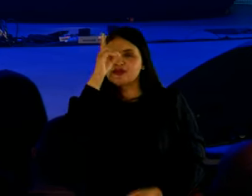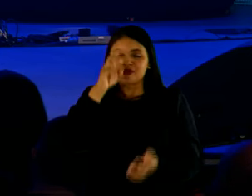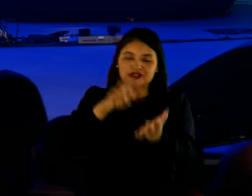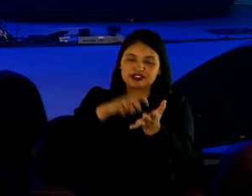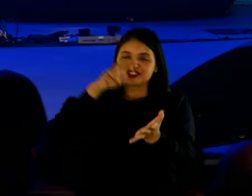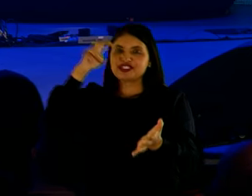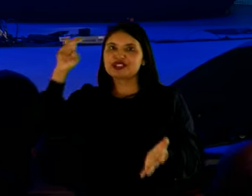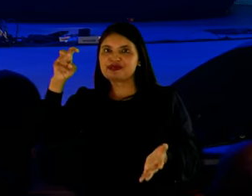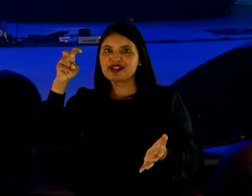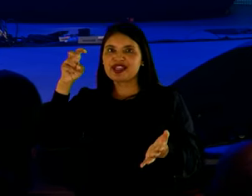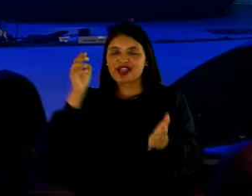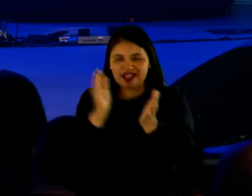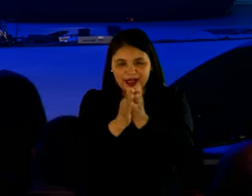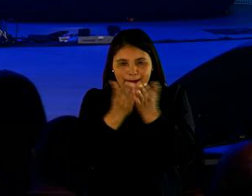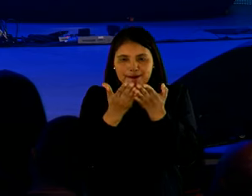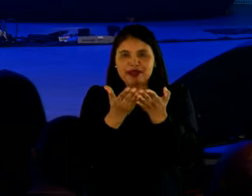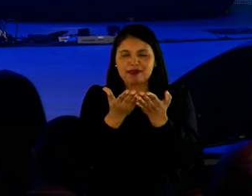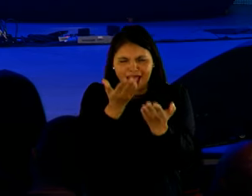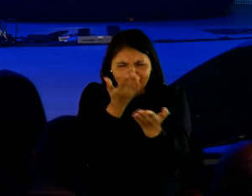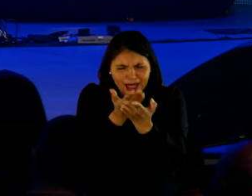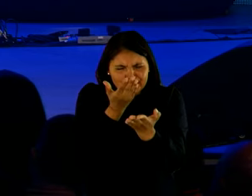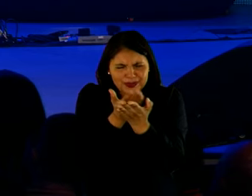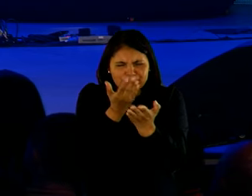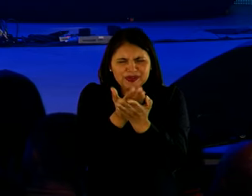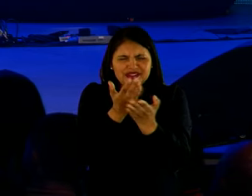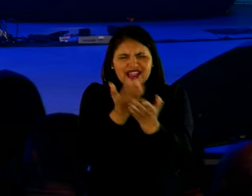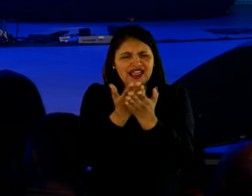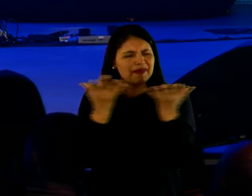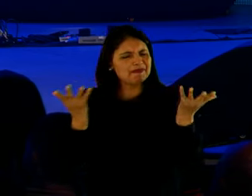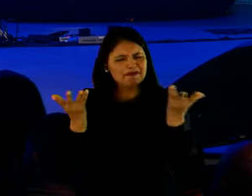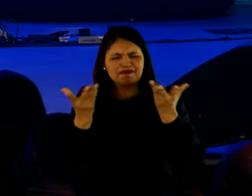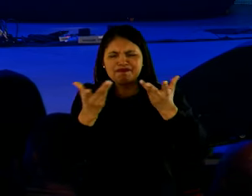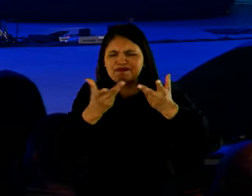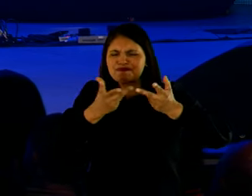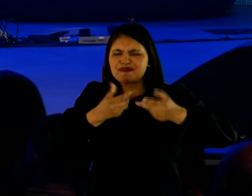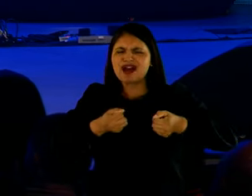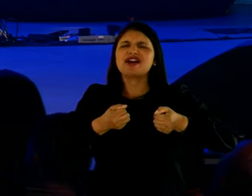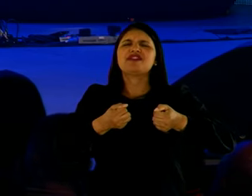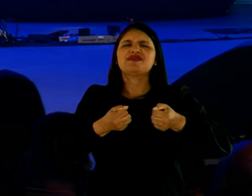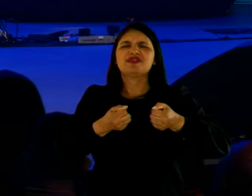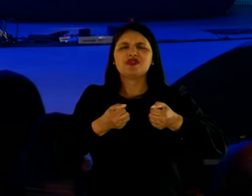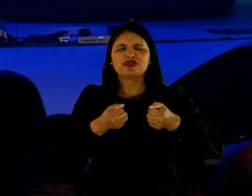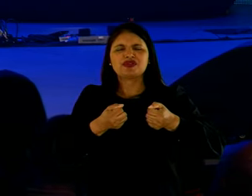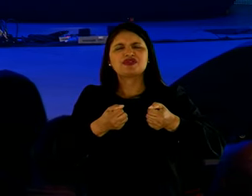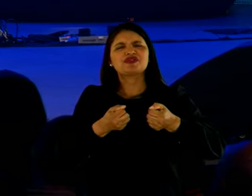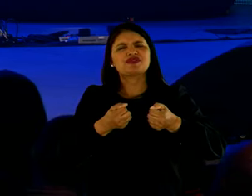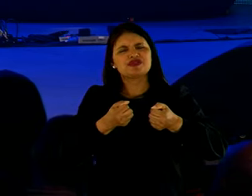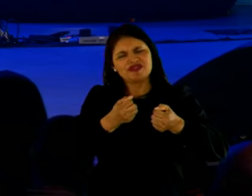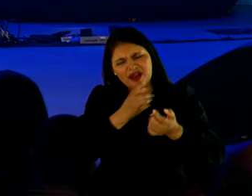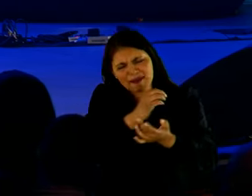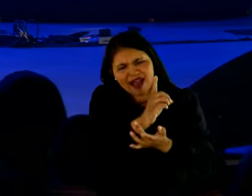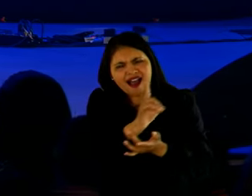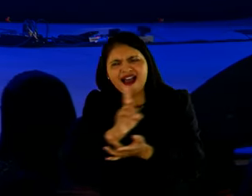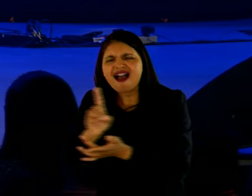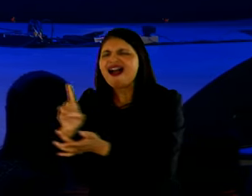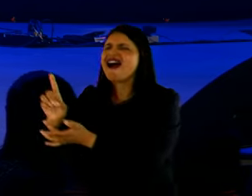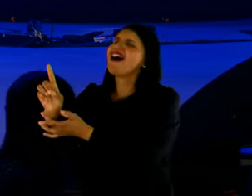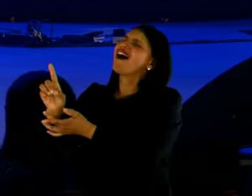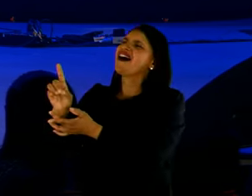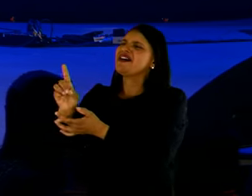quando você sai da sua classe de escola bíblica, sai da Ebenzer, sai da congregação onde você frequenta e você sai daquele jeito,